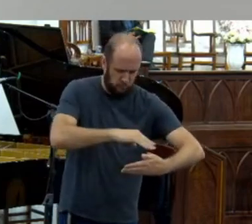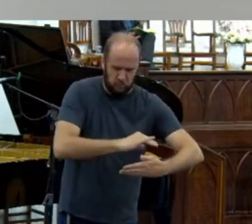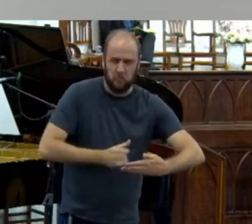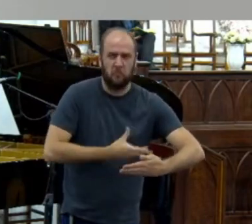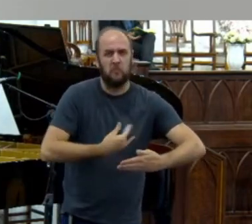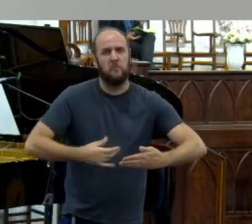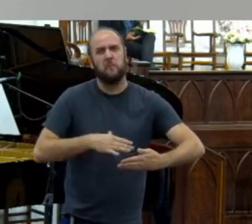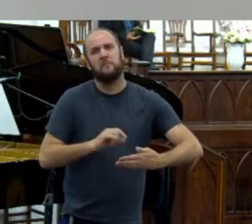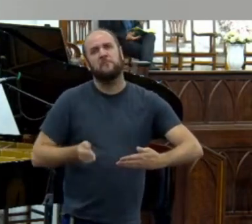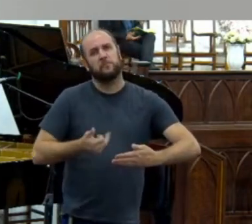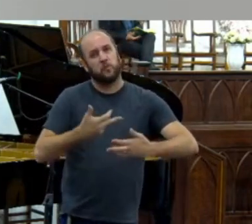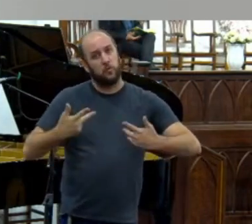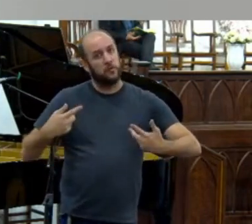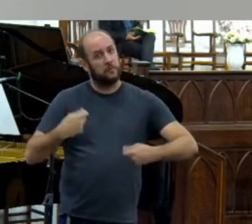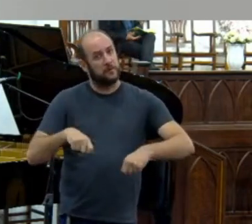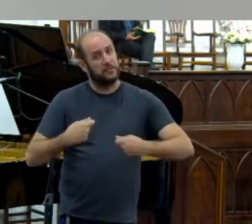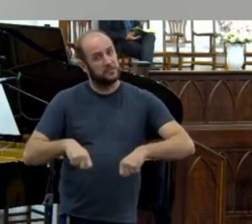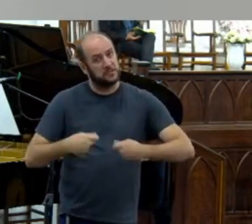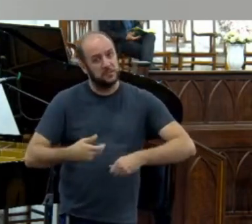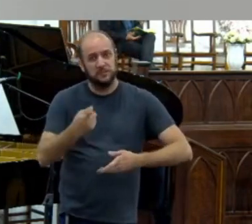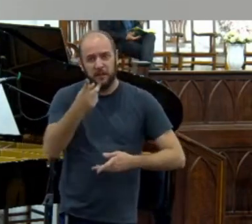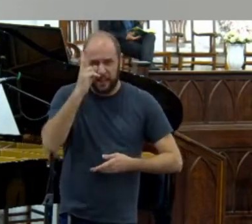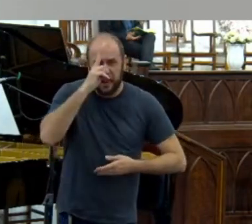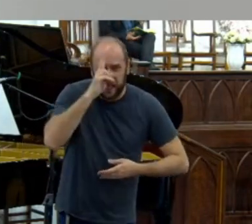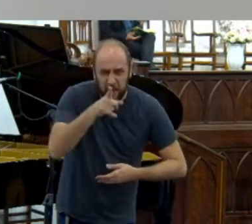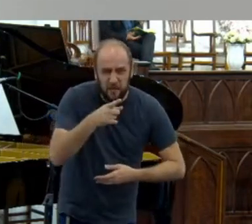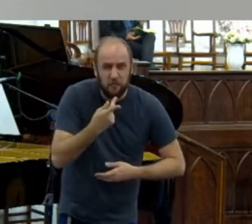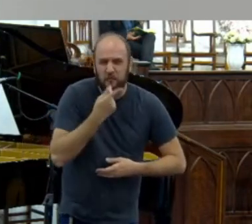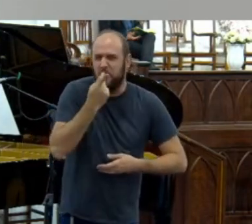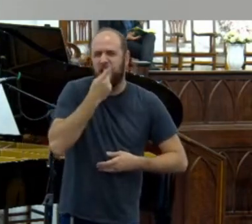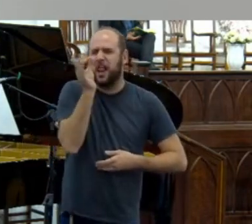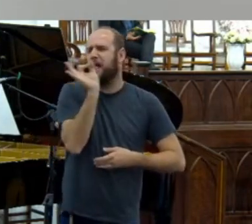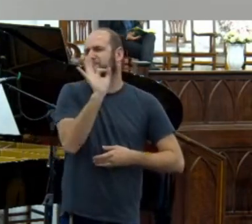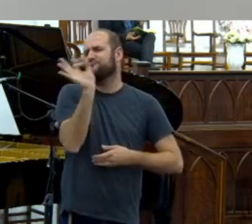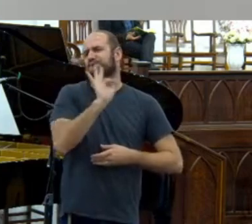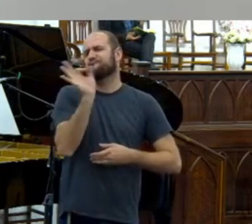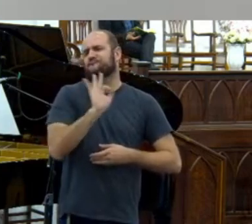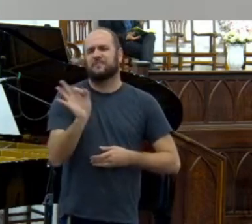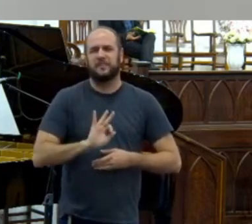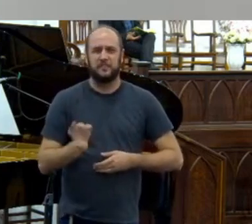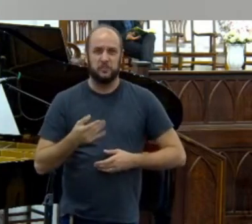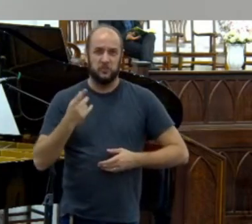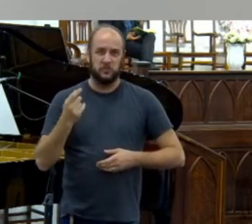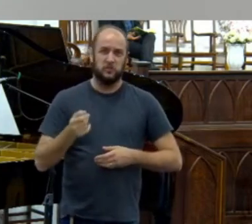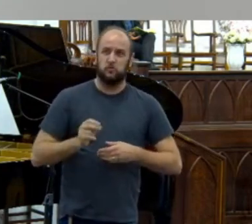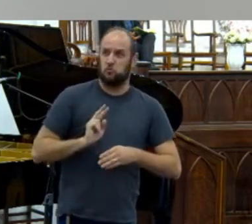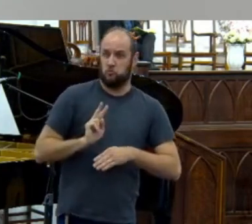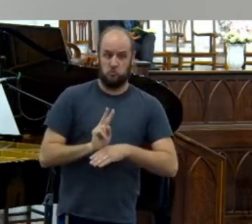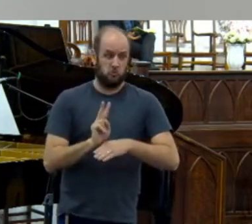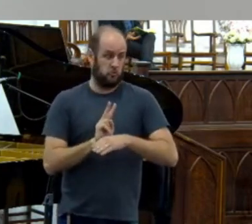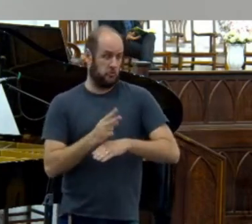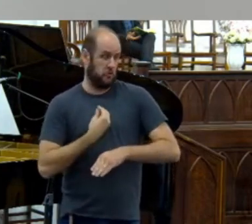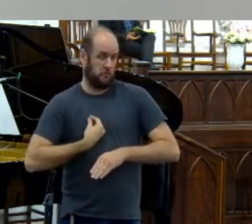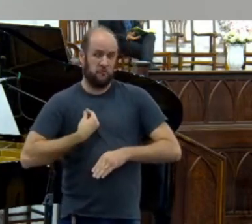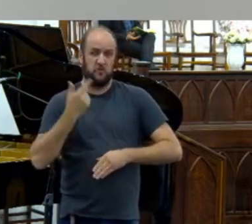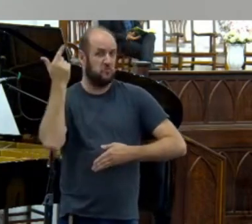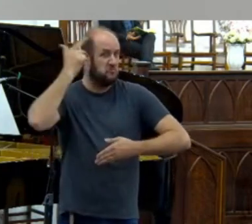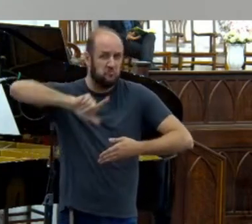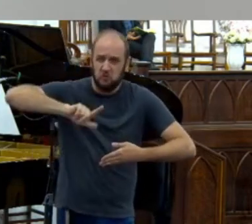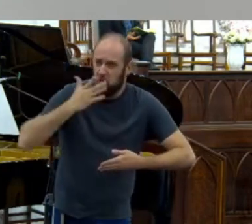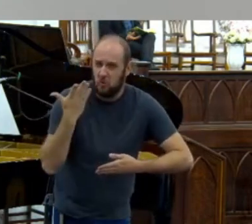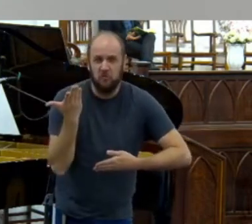suas necessidades. Tu não sabias falar. Tu não sabias tomar conta de ti mesmo, tu